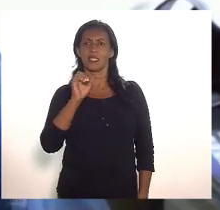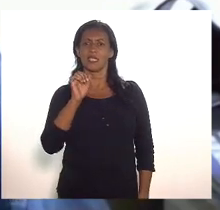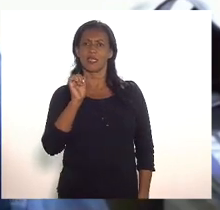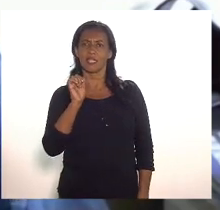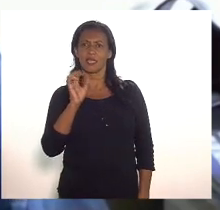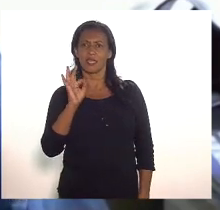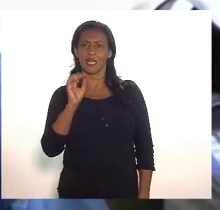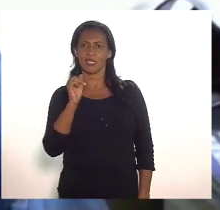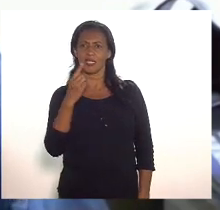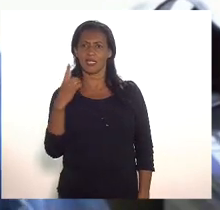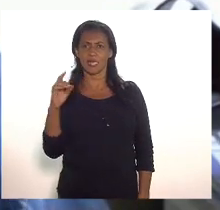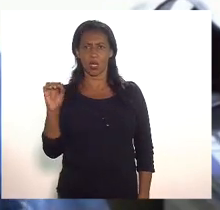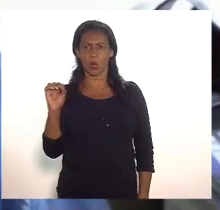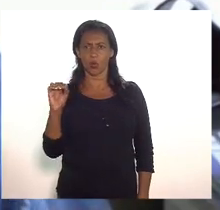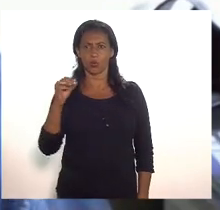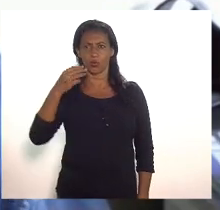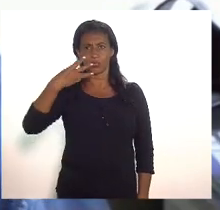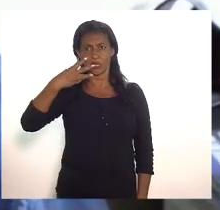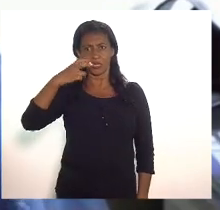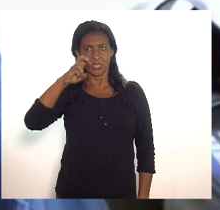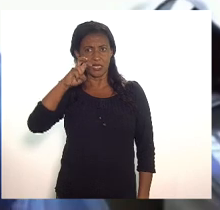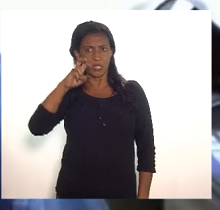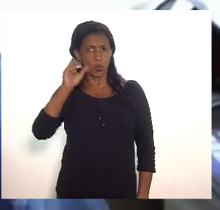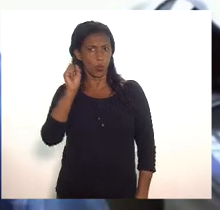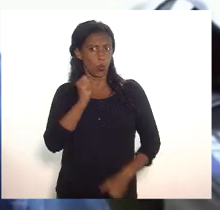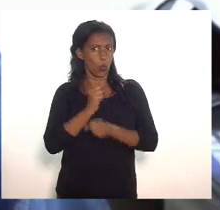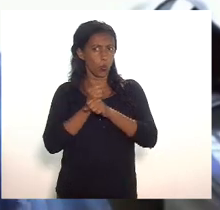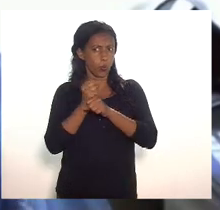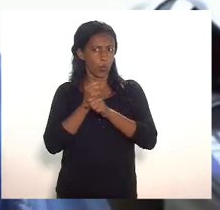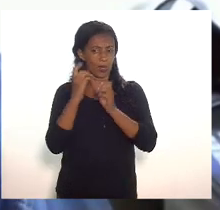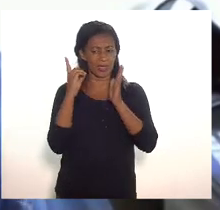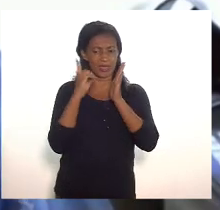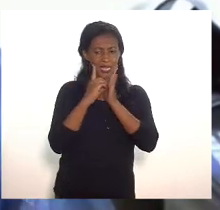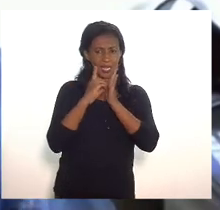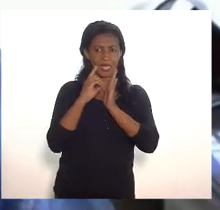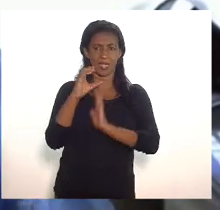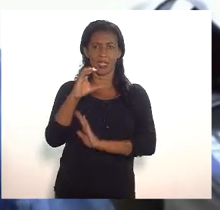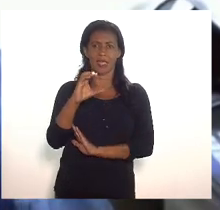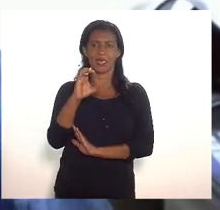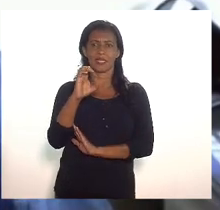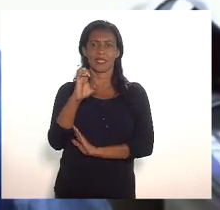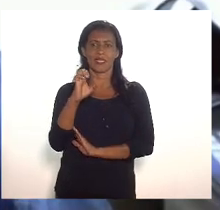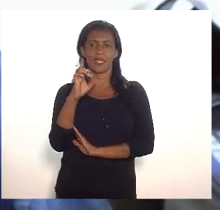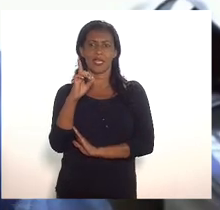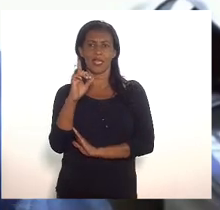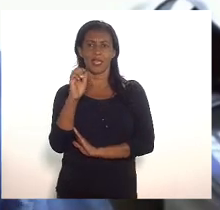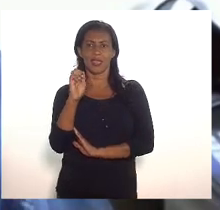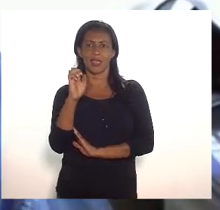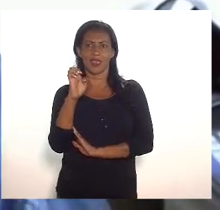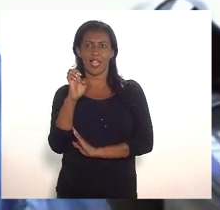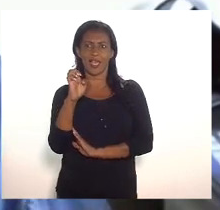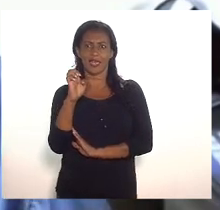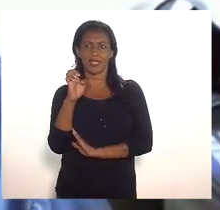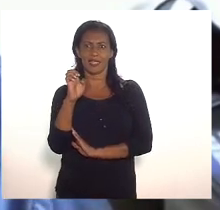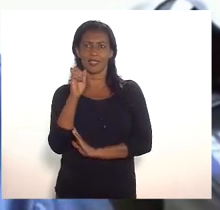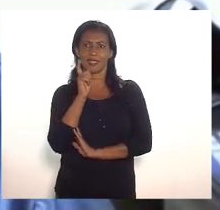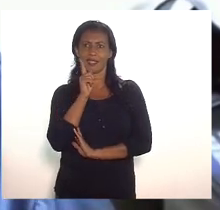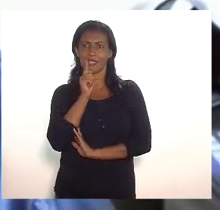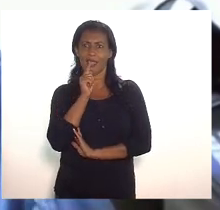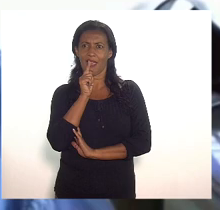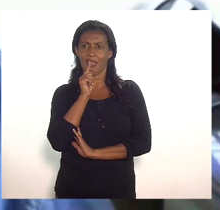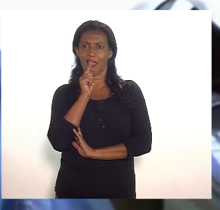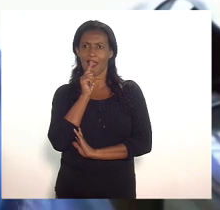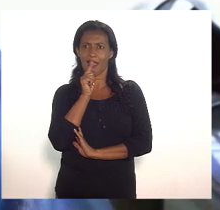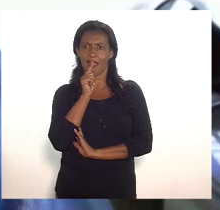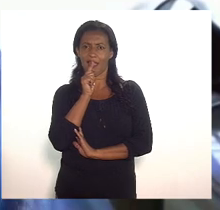seria de 35 anos, o fez por decreto, ao arrepio